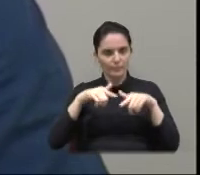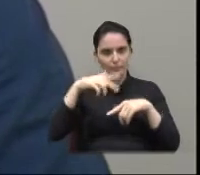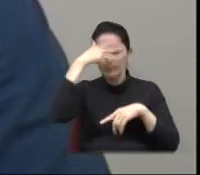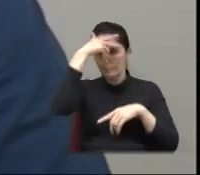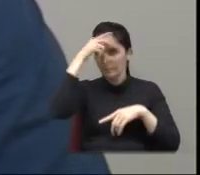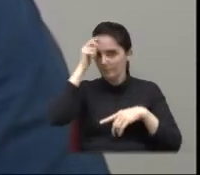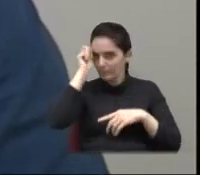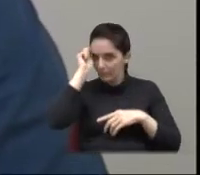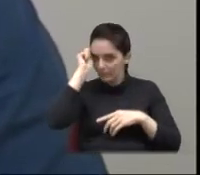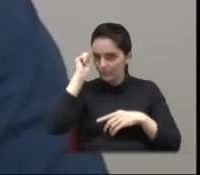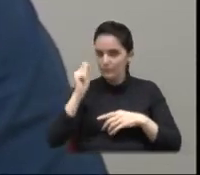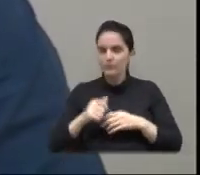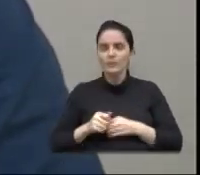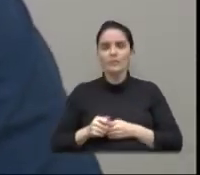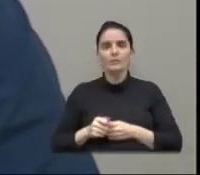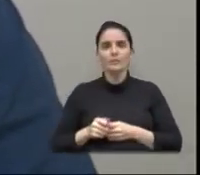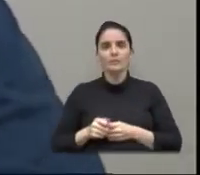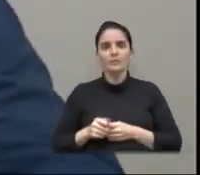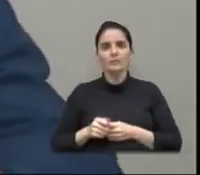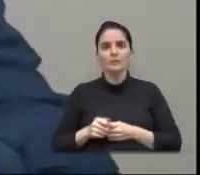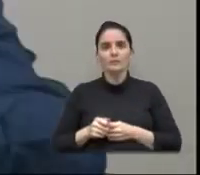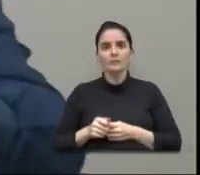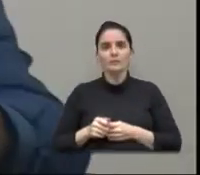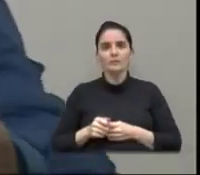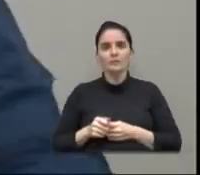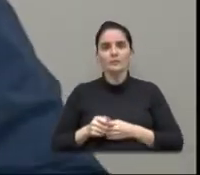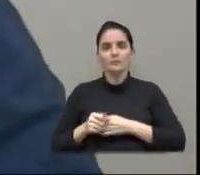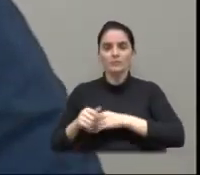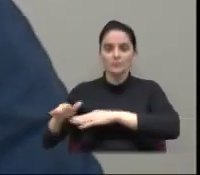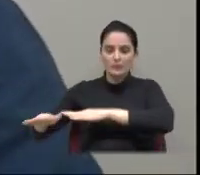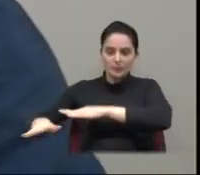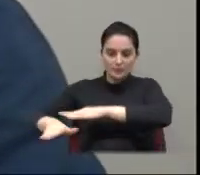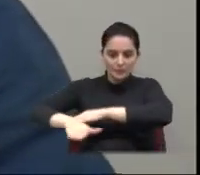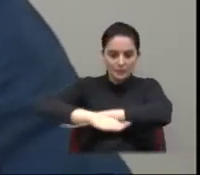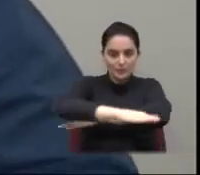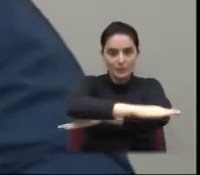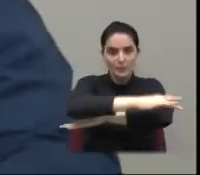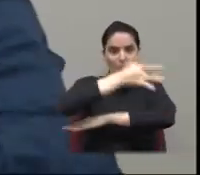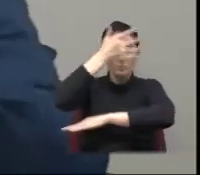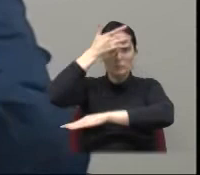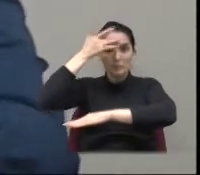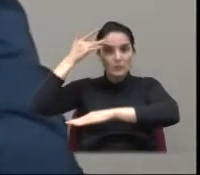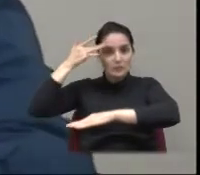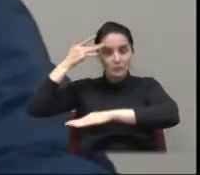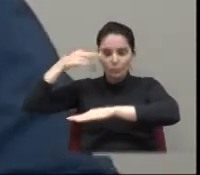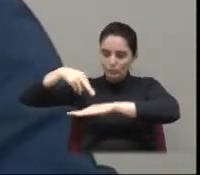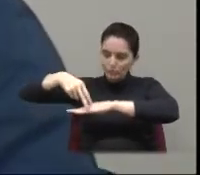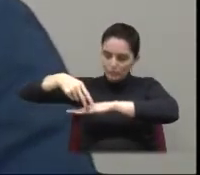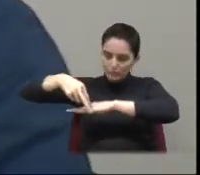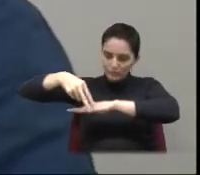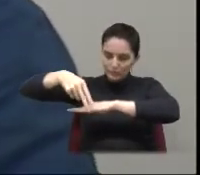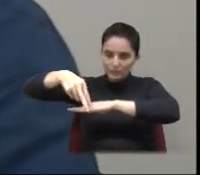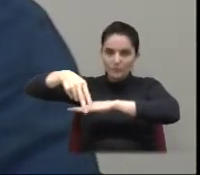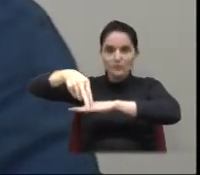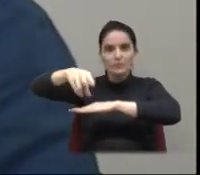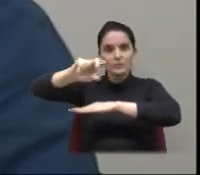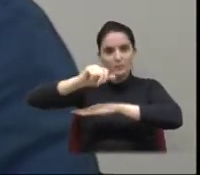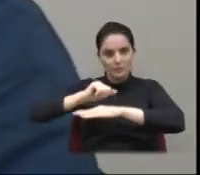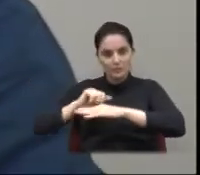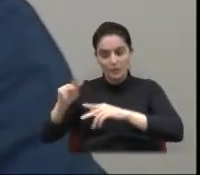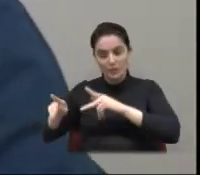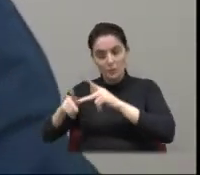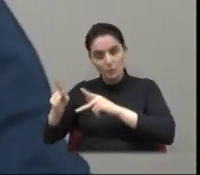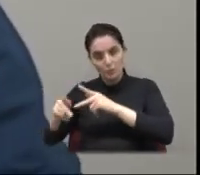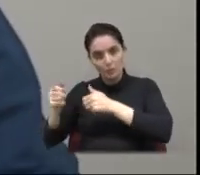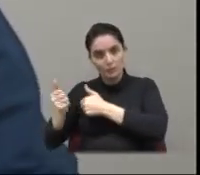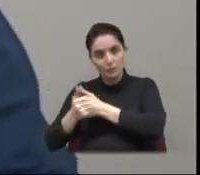ele desenvolva alguma coisa para a melhoria daqueles pedestres, para a melhoria daquela população, daquela região.